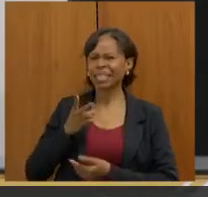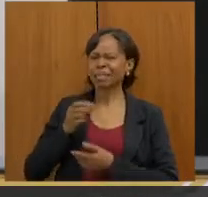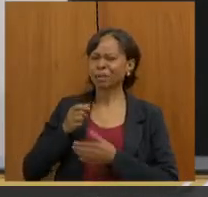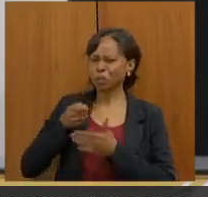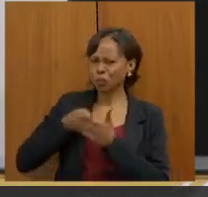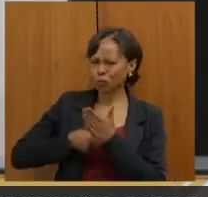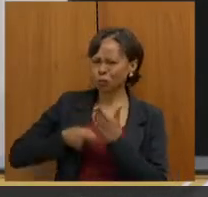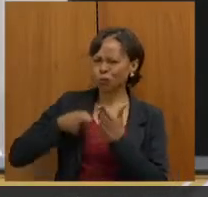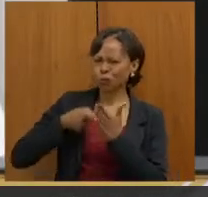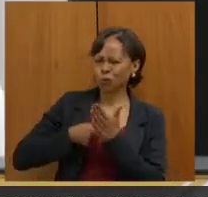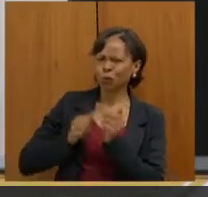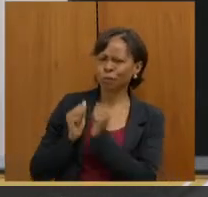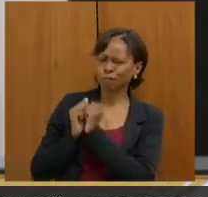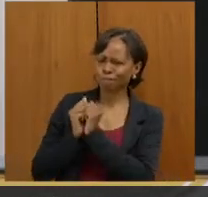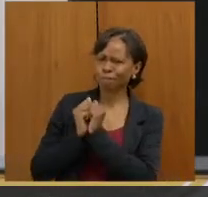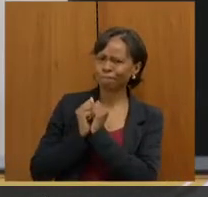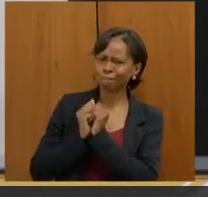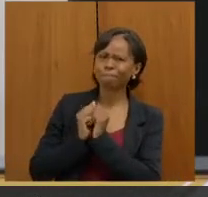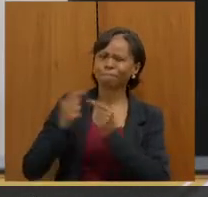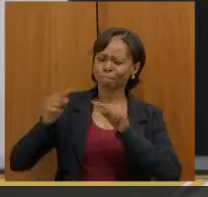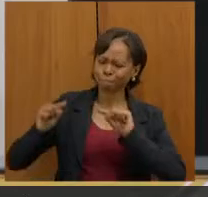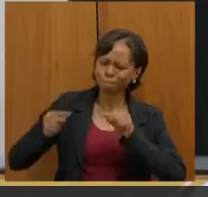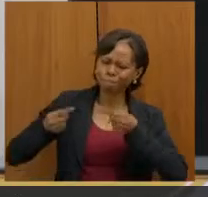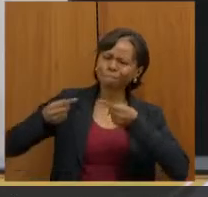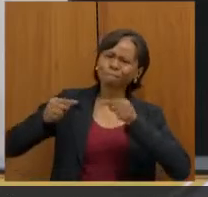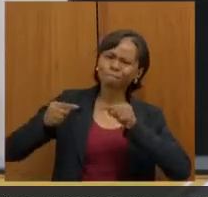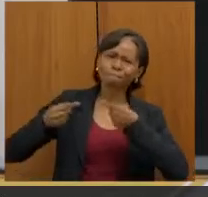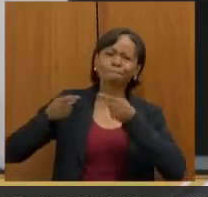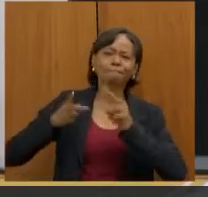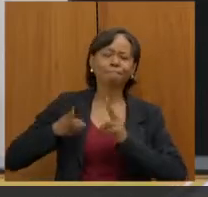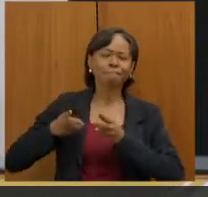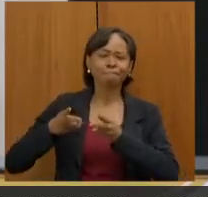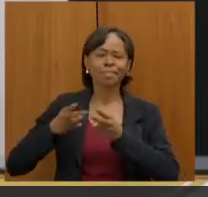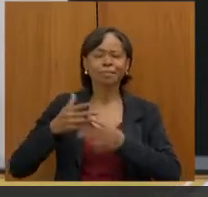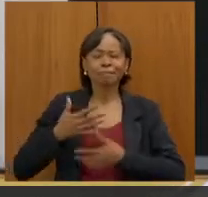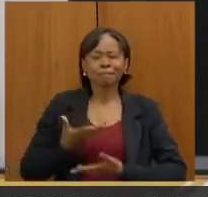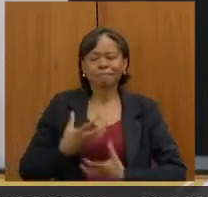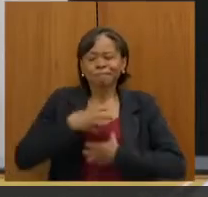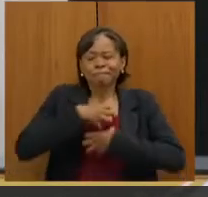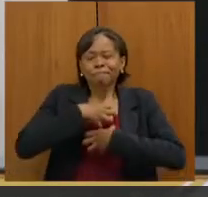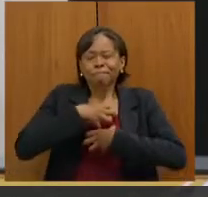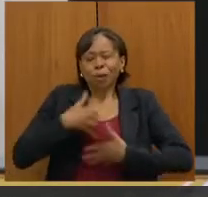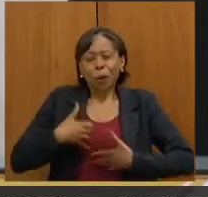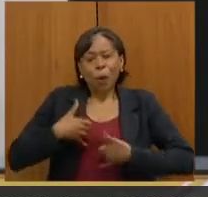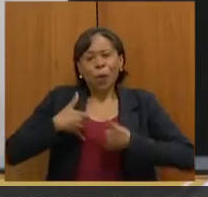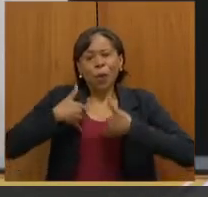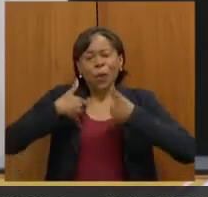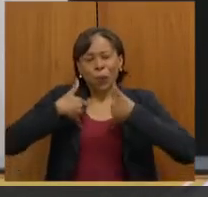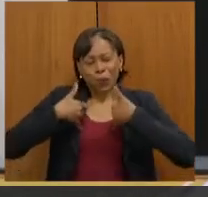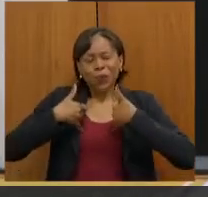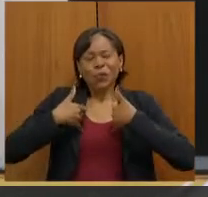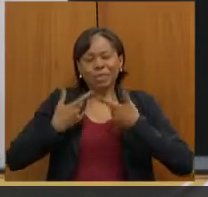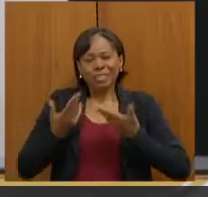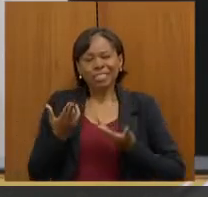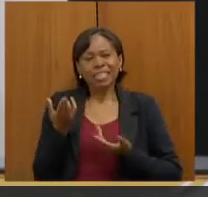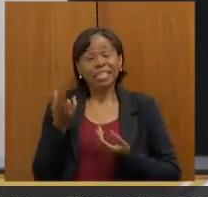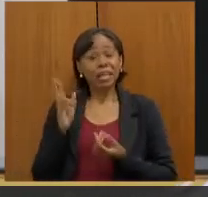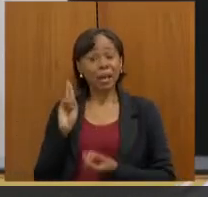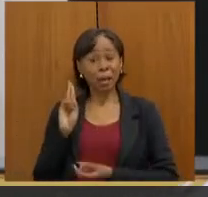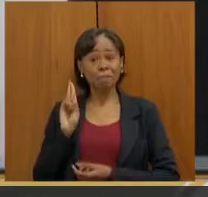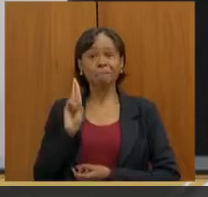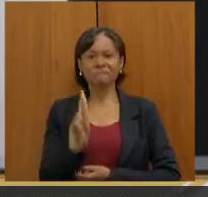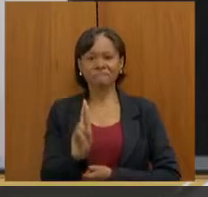e de números desafios e que sempre nos orgulho aí está representada também pelos interiores